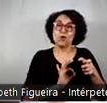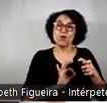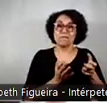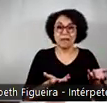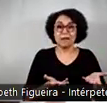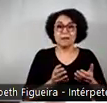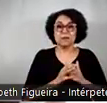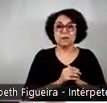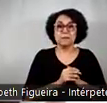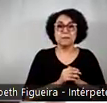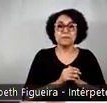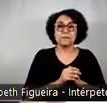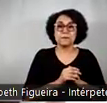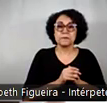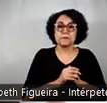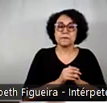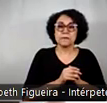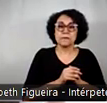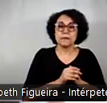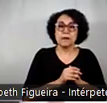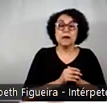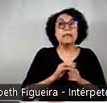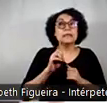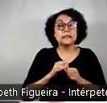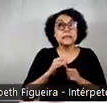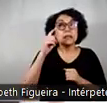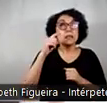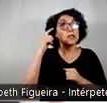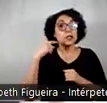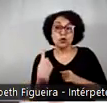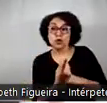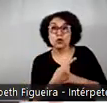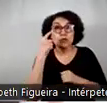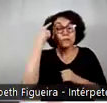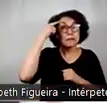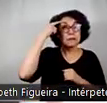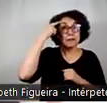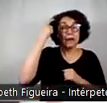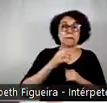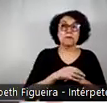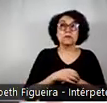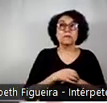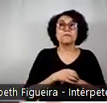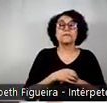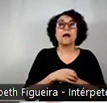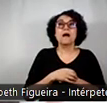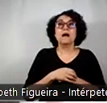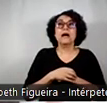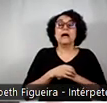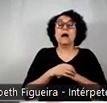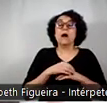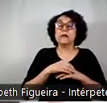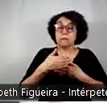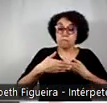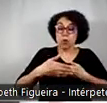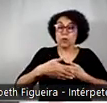migratório. Pensando que, né, uma migração, né, sempre ela é feita, sempre ela foi pensada, né, que primeiro,